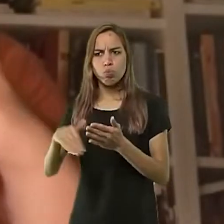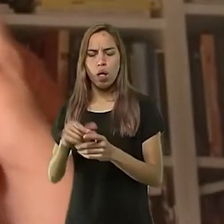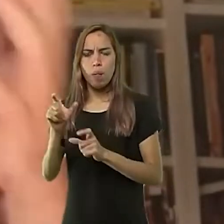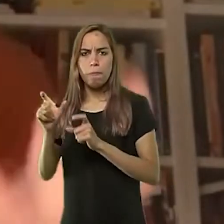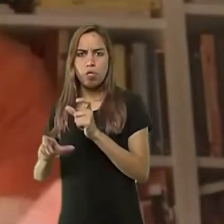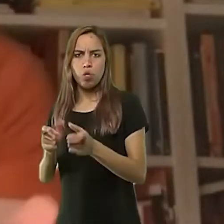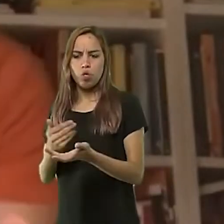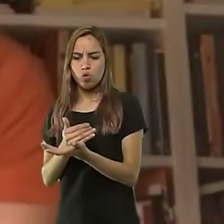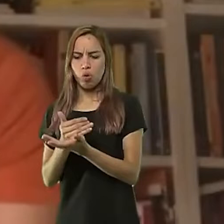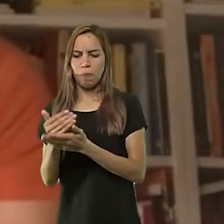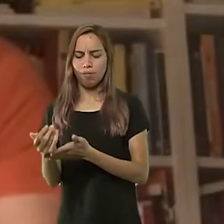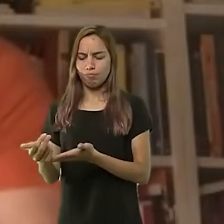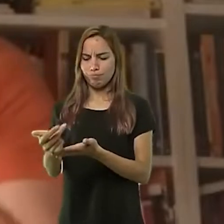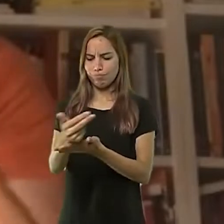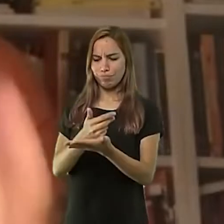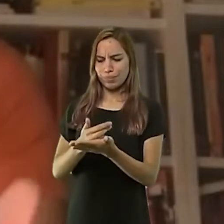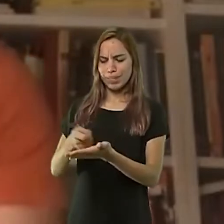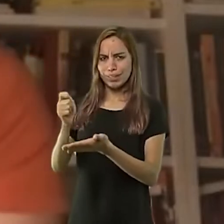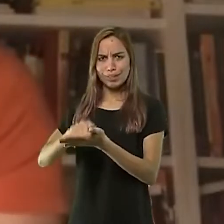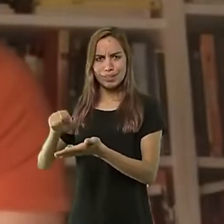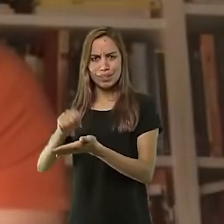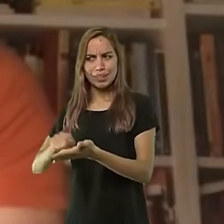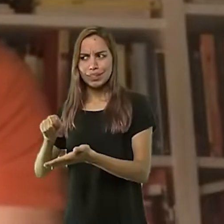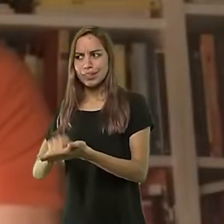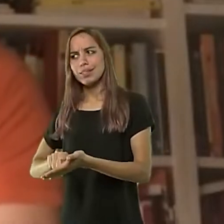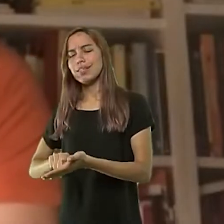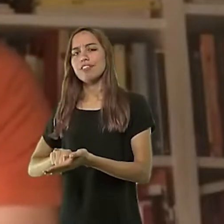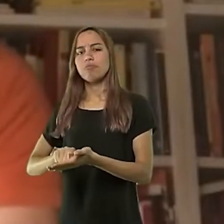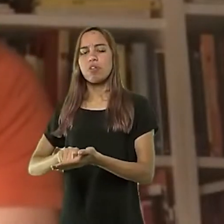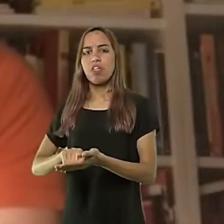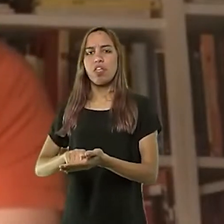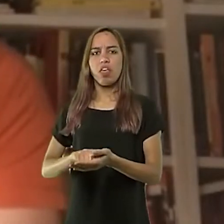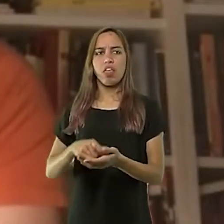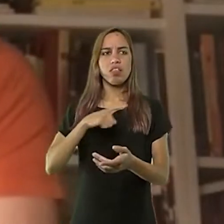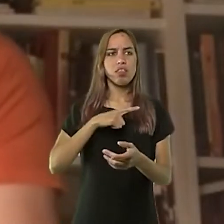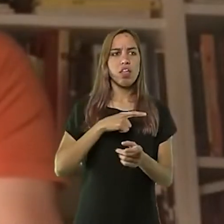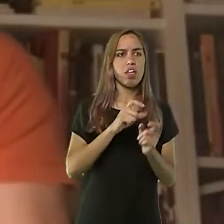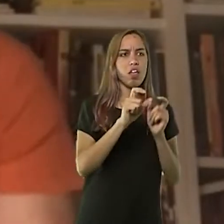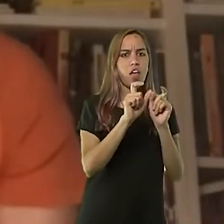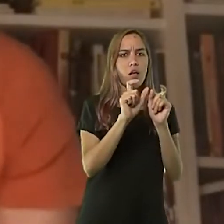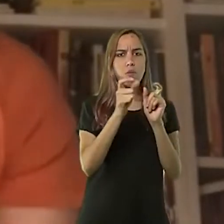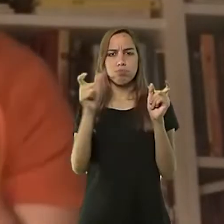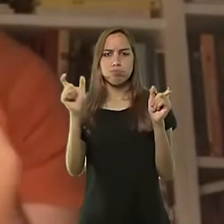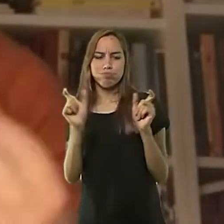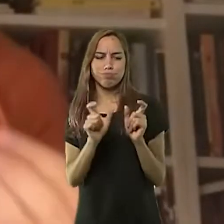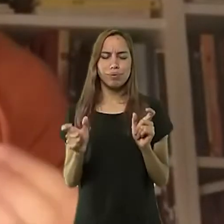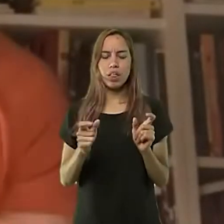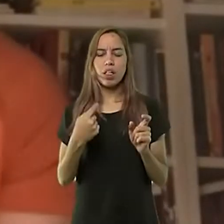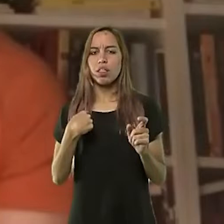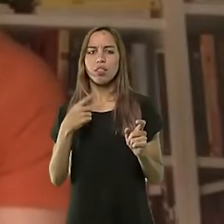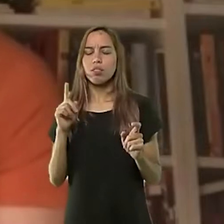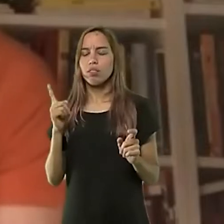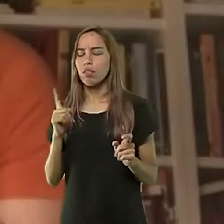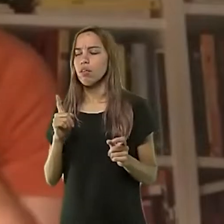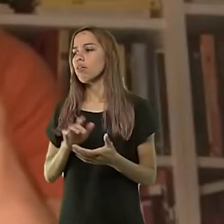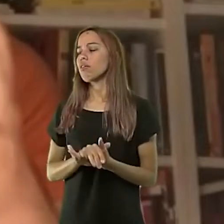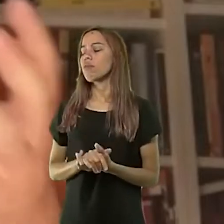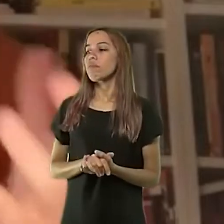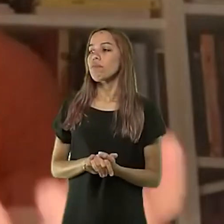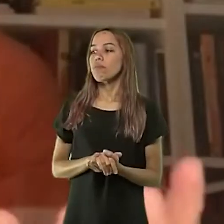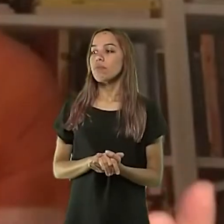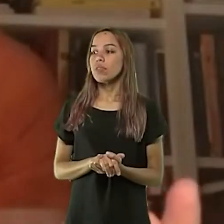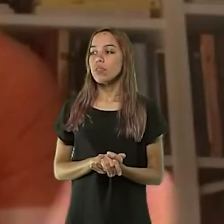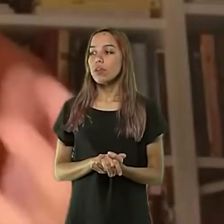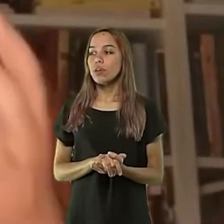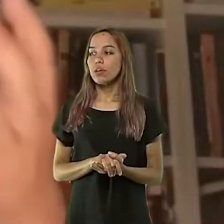escrever e não planeiam absolutamente nada, e, portanto não estruturam a sua história antes disso. Na animação, normalmente,